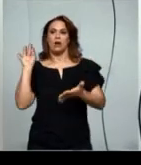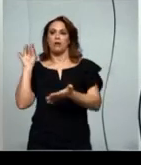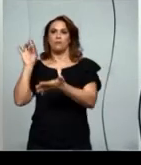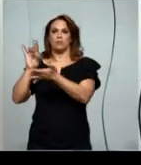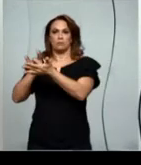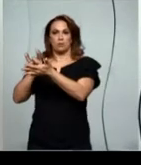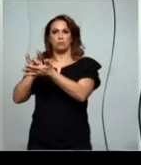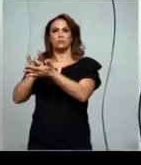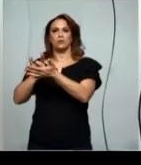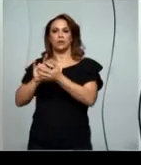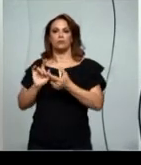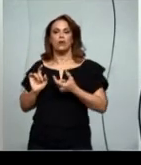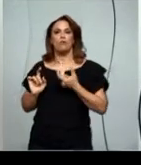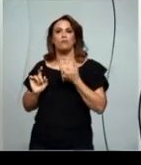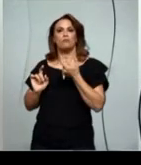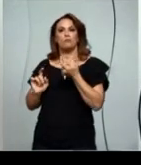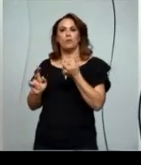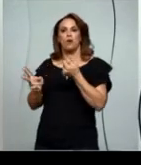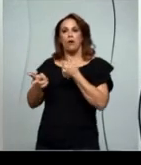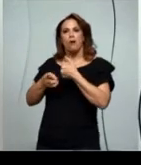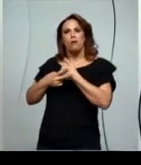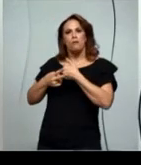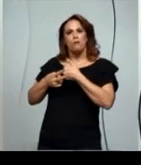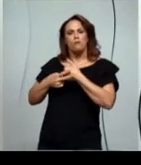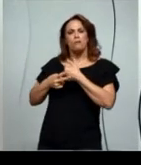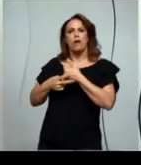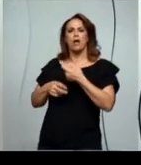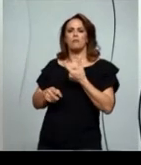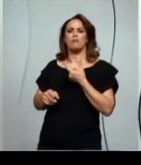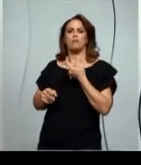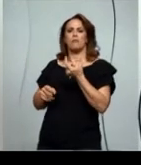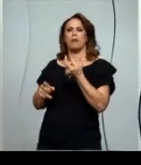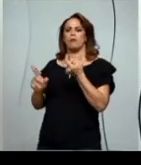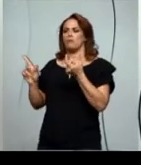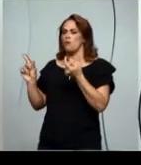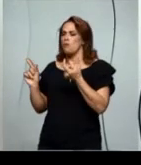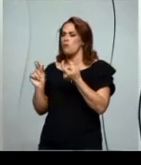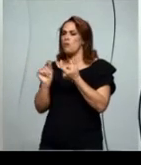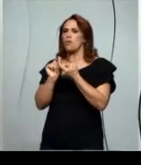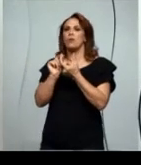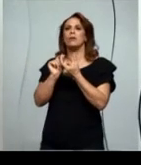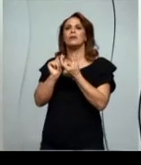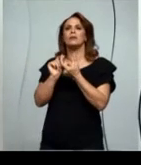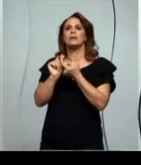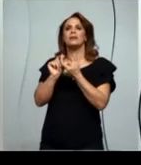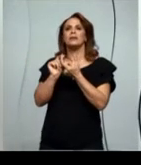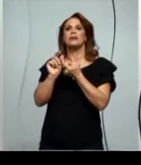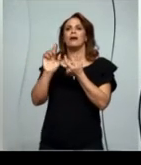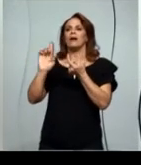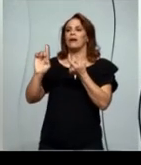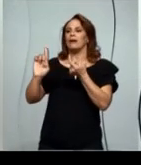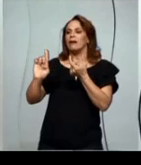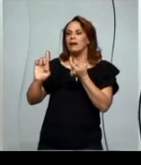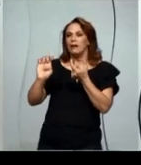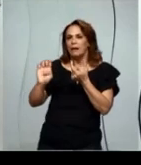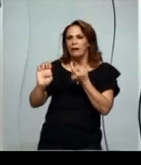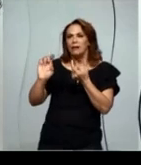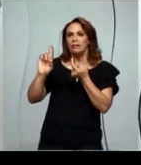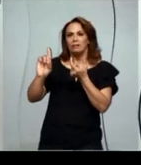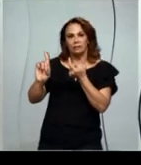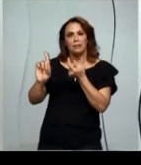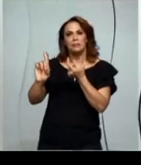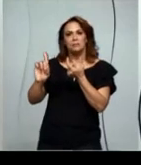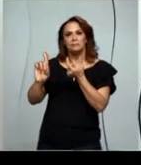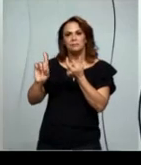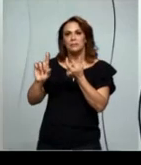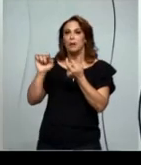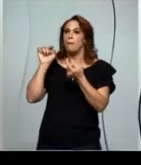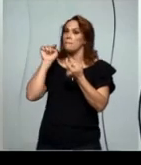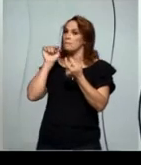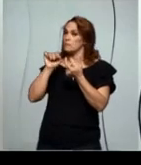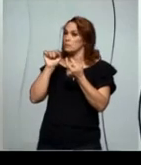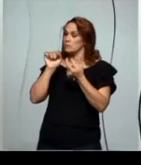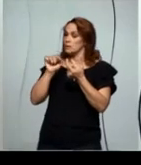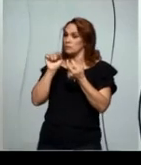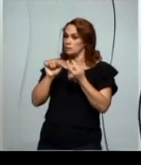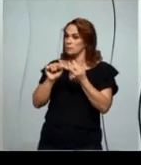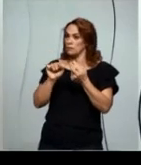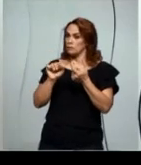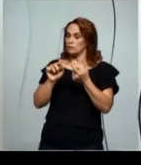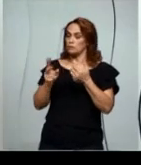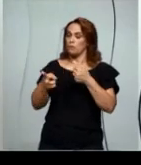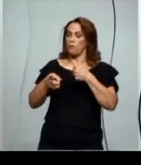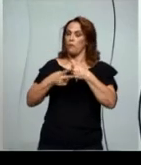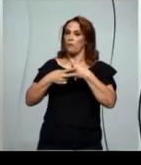com verbos regulares. Legal, verbos regulares, mas e os irregulares? O que acontece? Com os verbos irregulares, nós temos